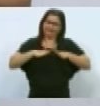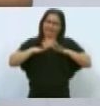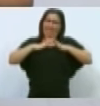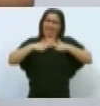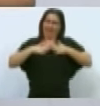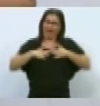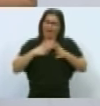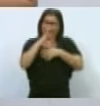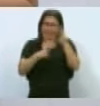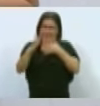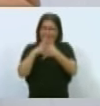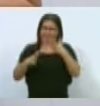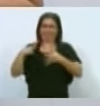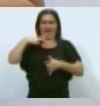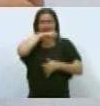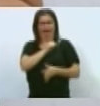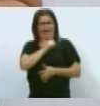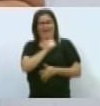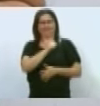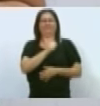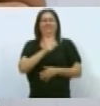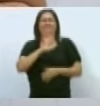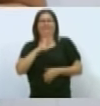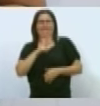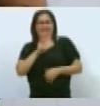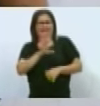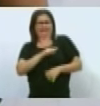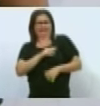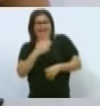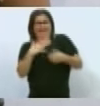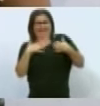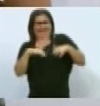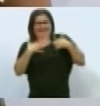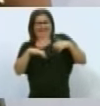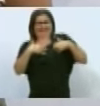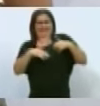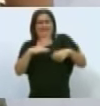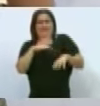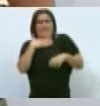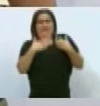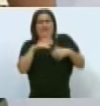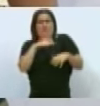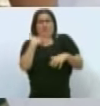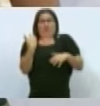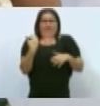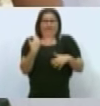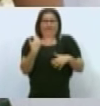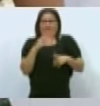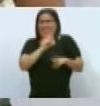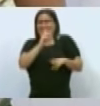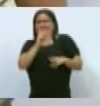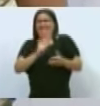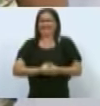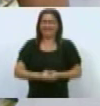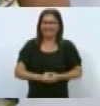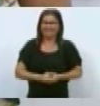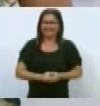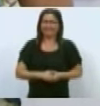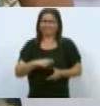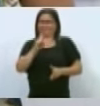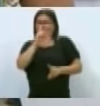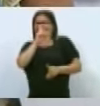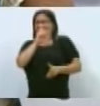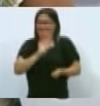matar a Rosana do coração. Né, Rosana? Vou matar a Rosana do coração. Matar a Rosana do coração. Matar a Rosana do